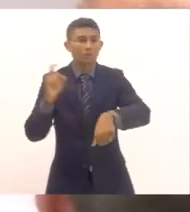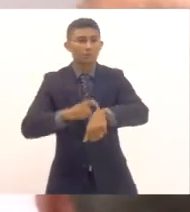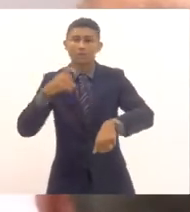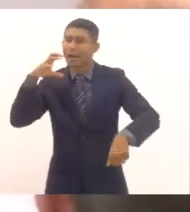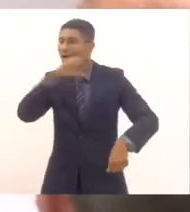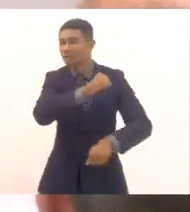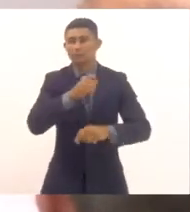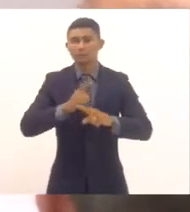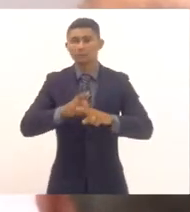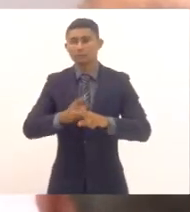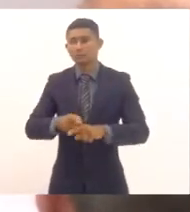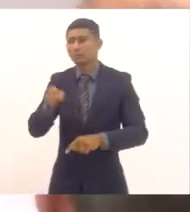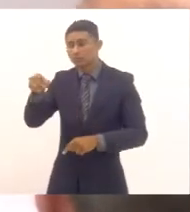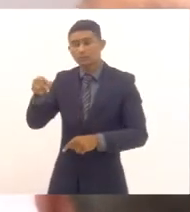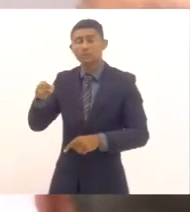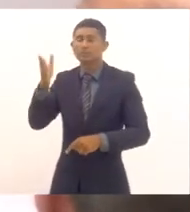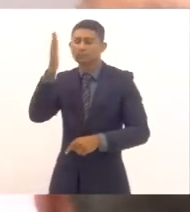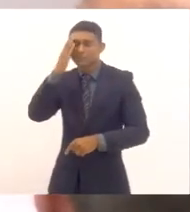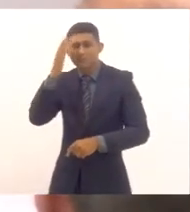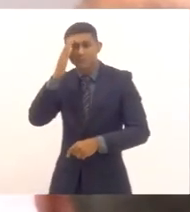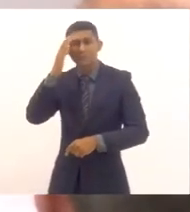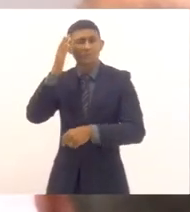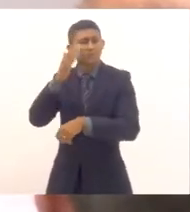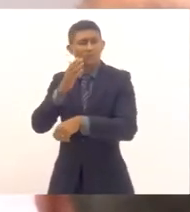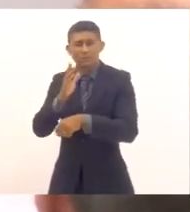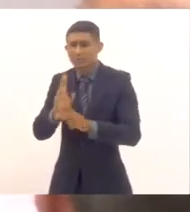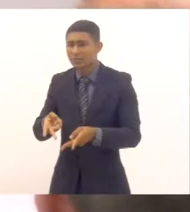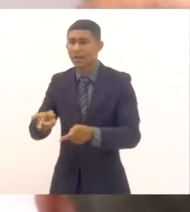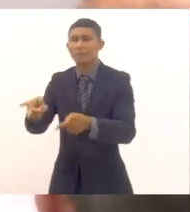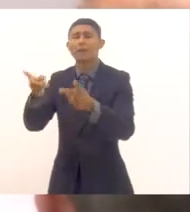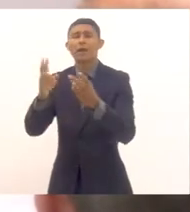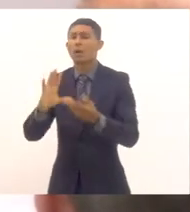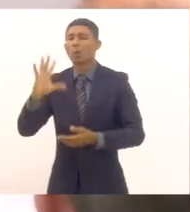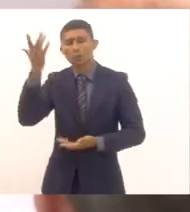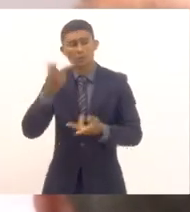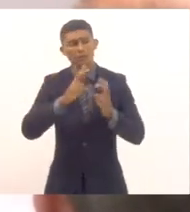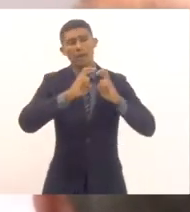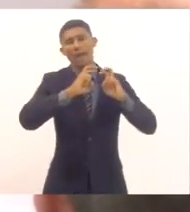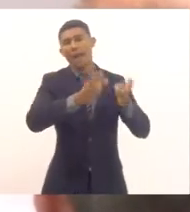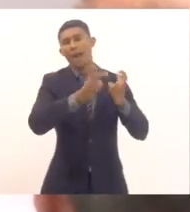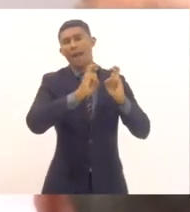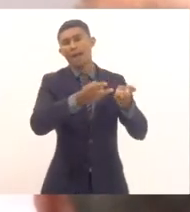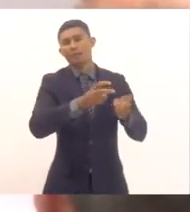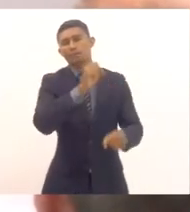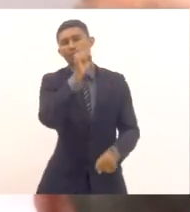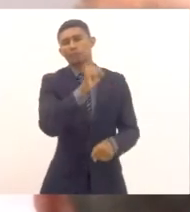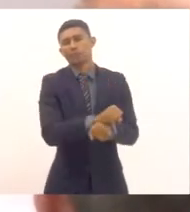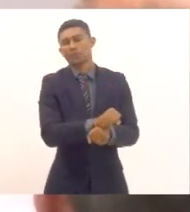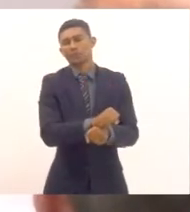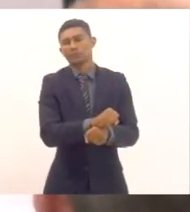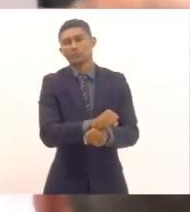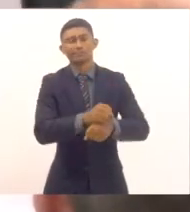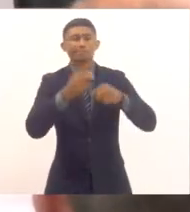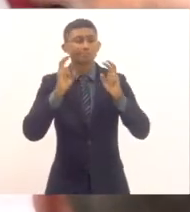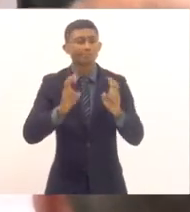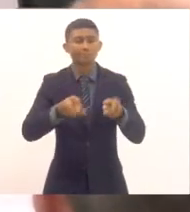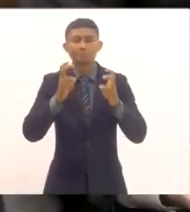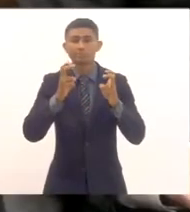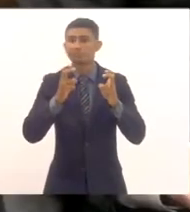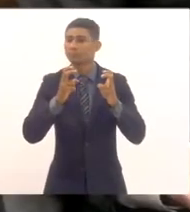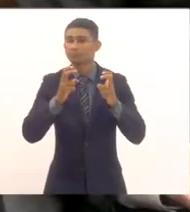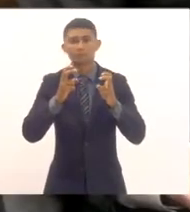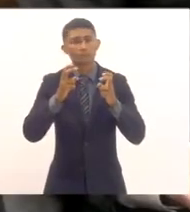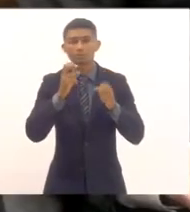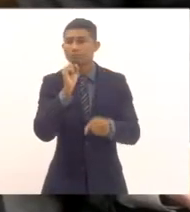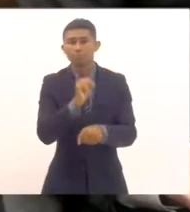momento sábio você vem acompanhando isso com prazer sobreviver o sistema para o sistema está parando toda hora Quem tá sendo prejudicado